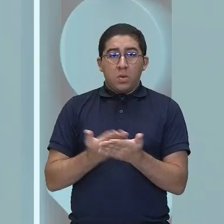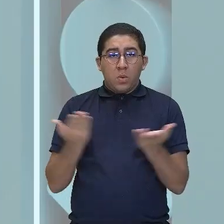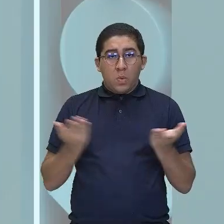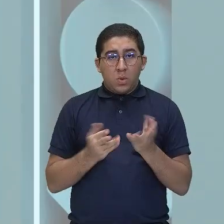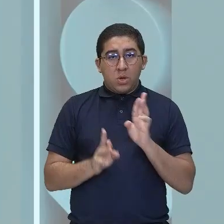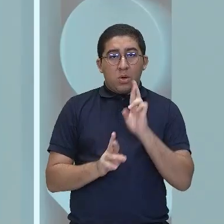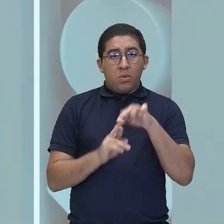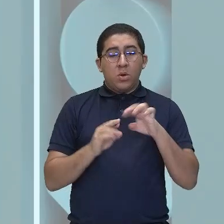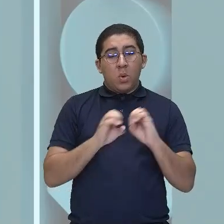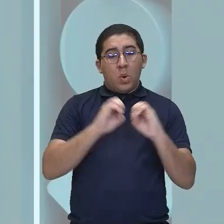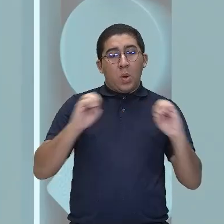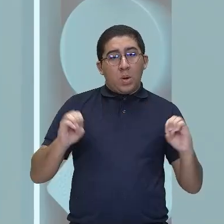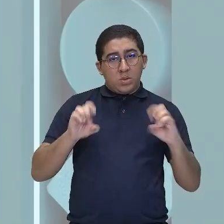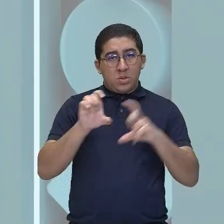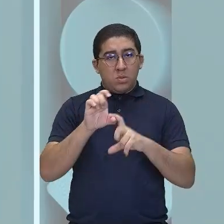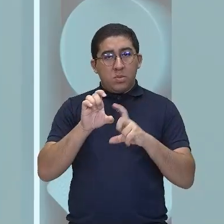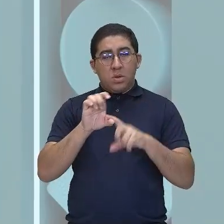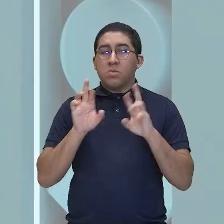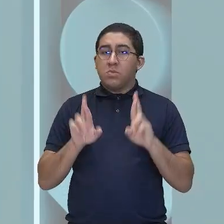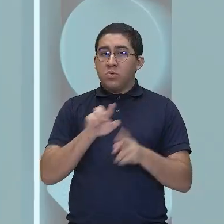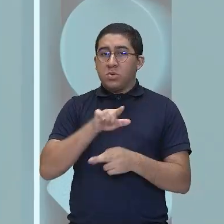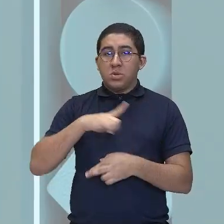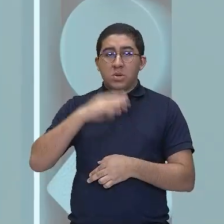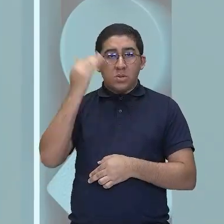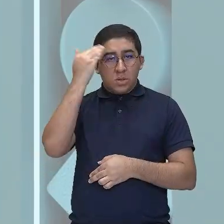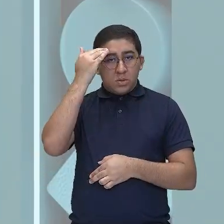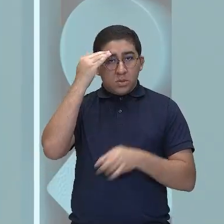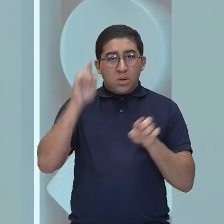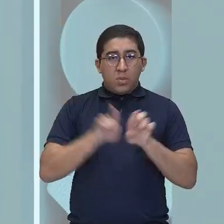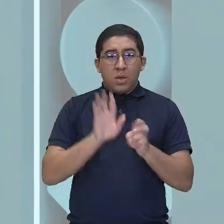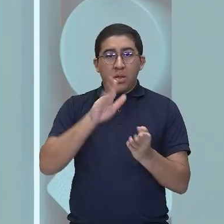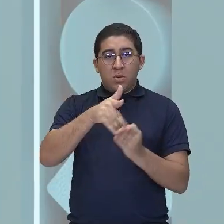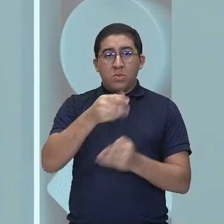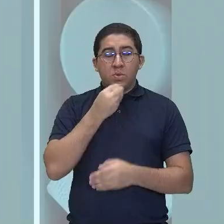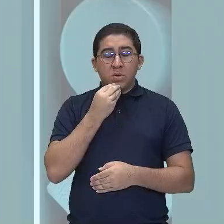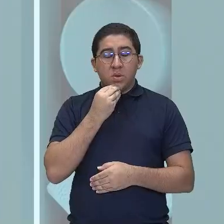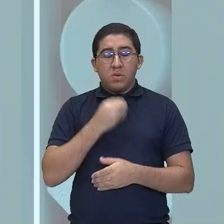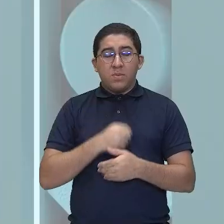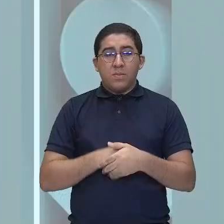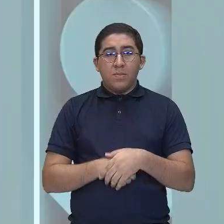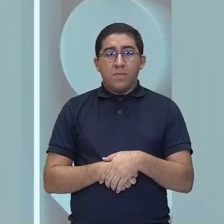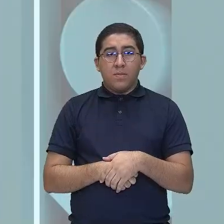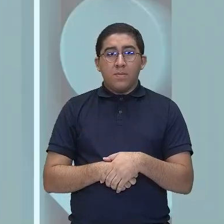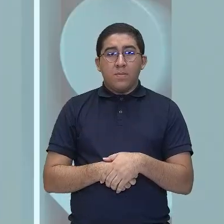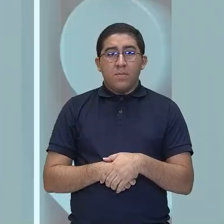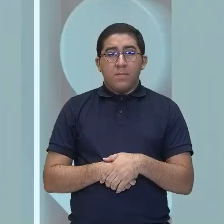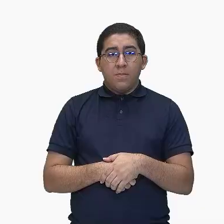as orações coordenadas. Espero que vocês tenham entendido e até uma próxima oportunidade.